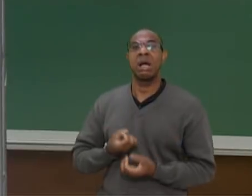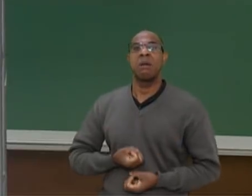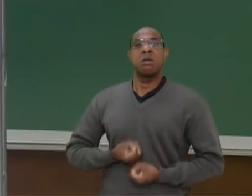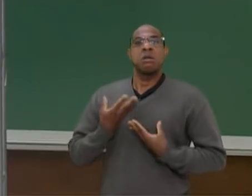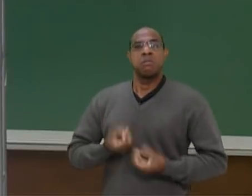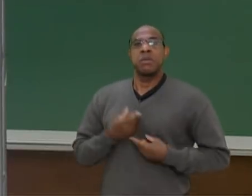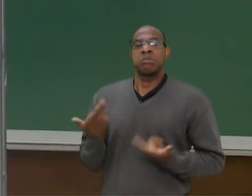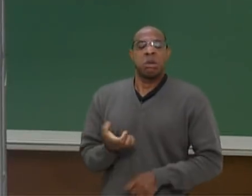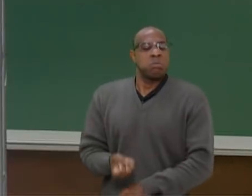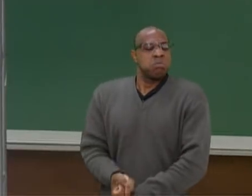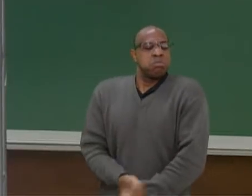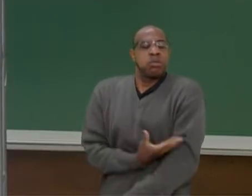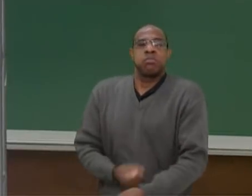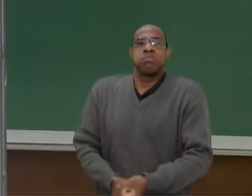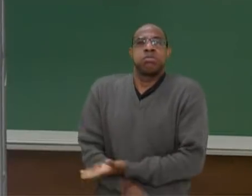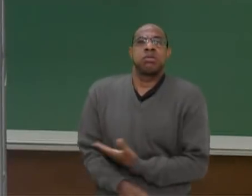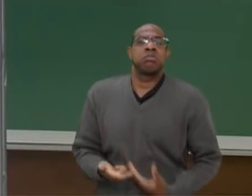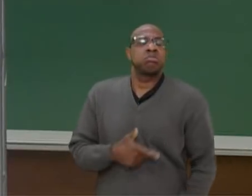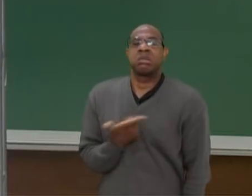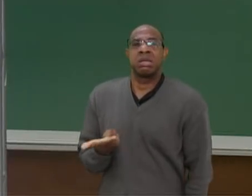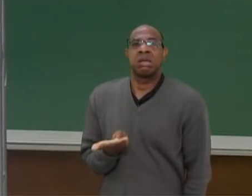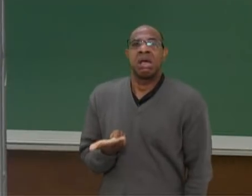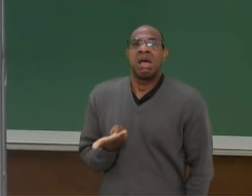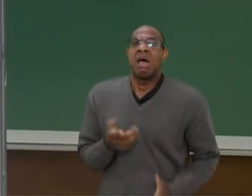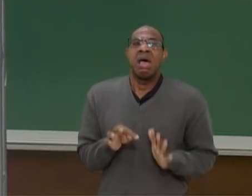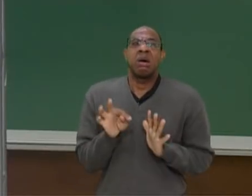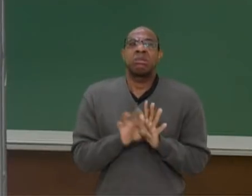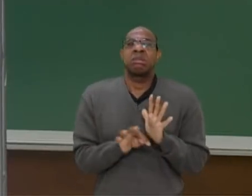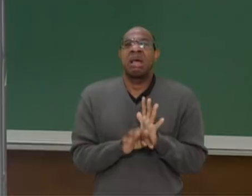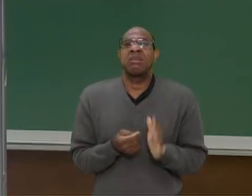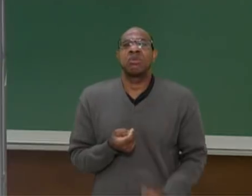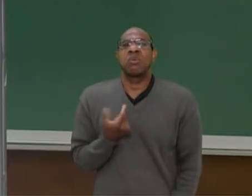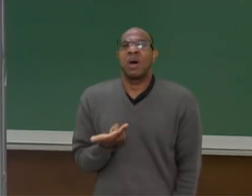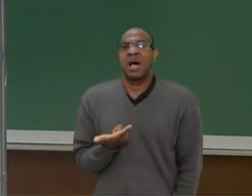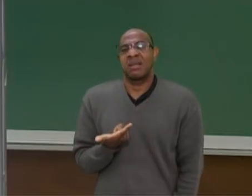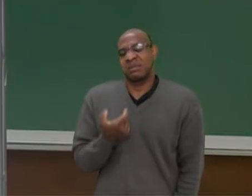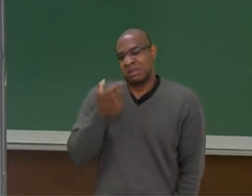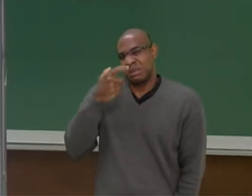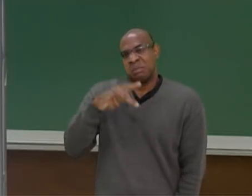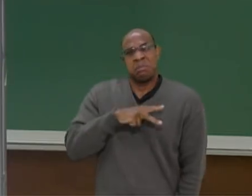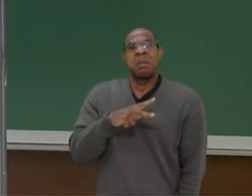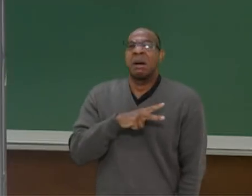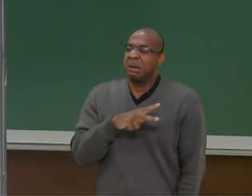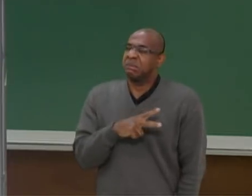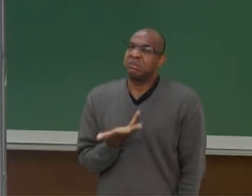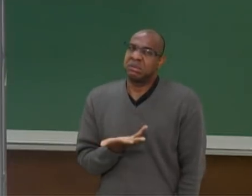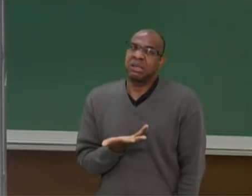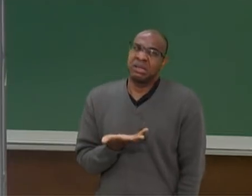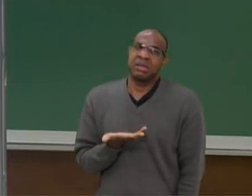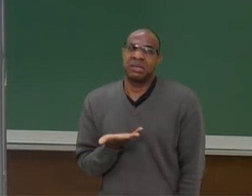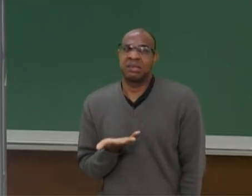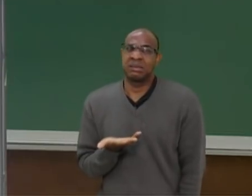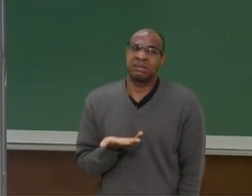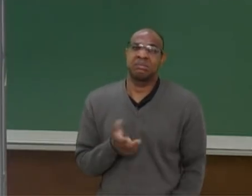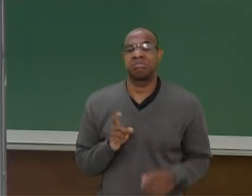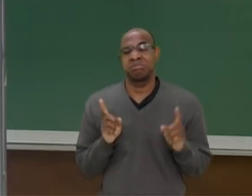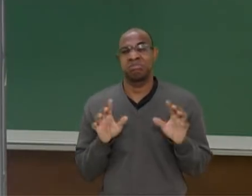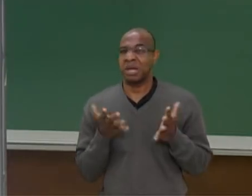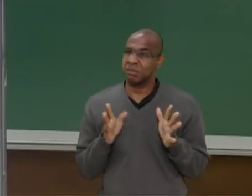de emoção, é um texto quase impessoal, mais ou menos, digamos